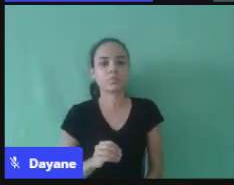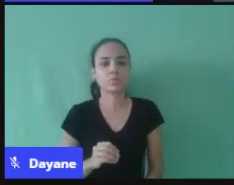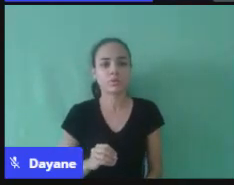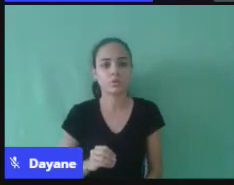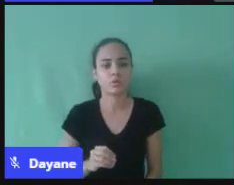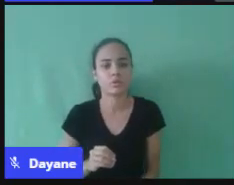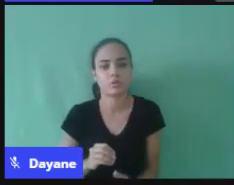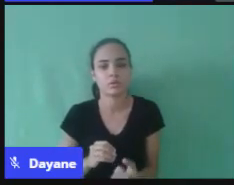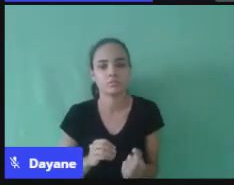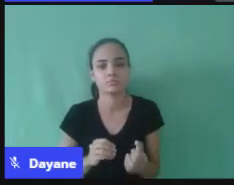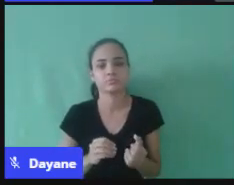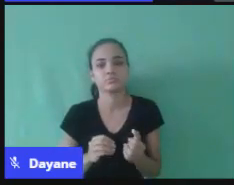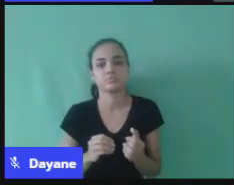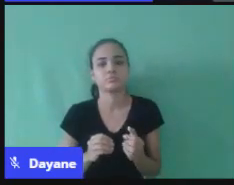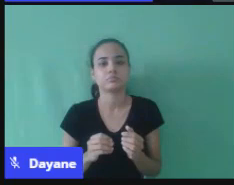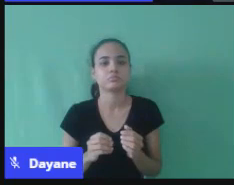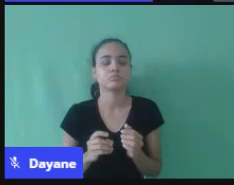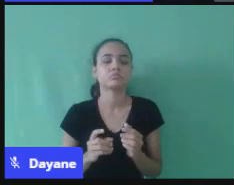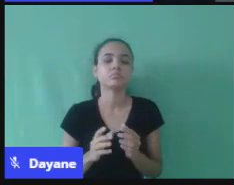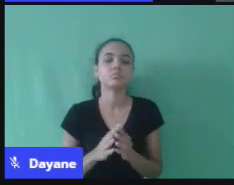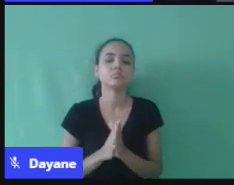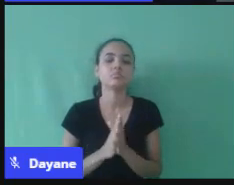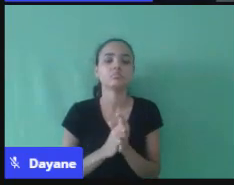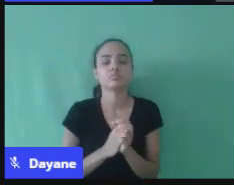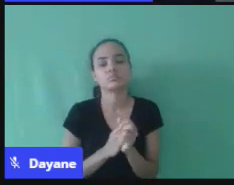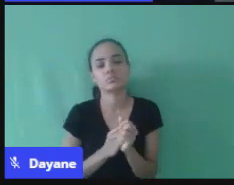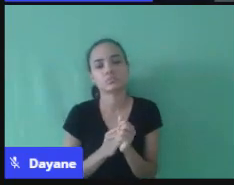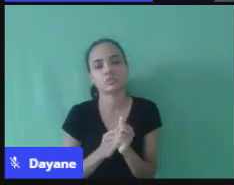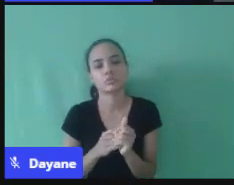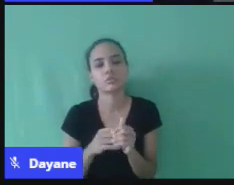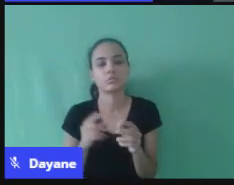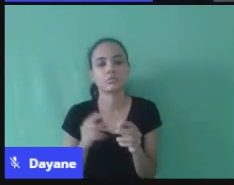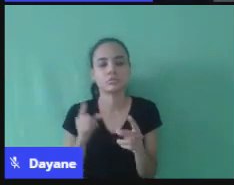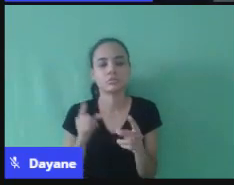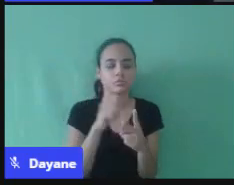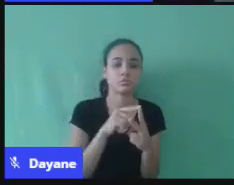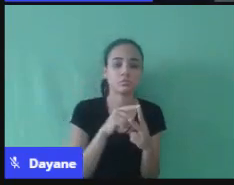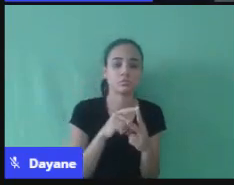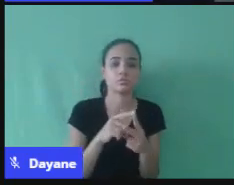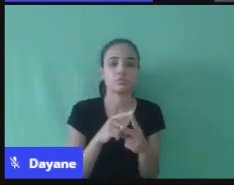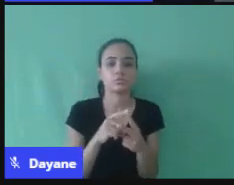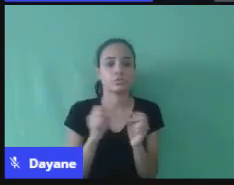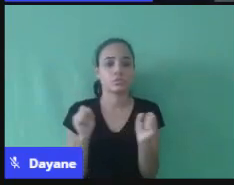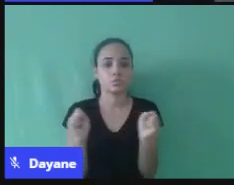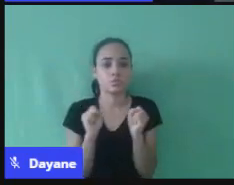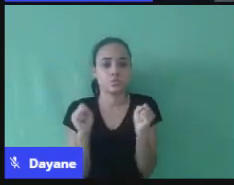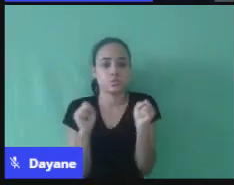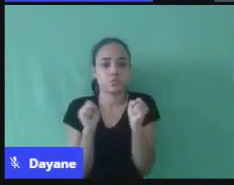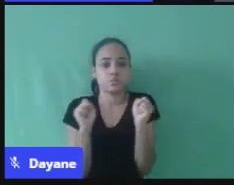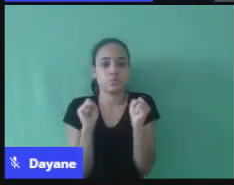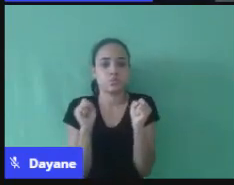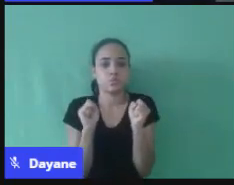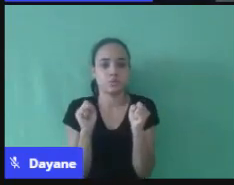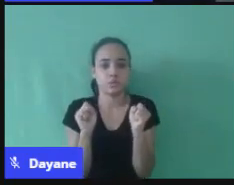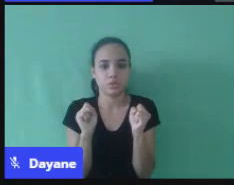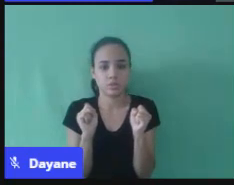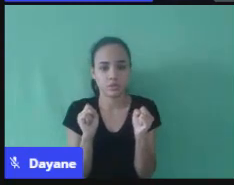um inverno frio e seco. O nosso inverno, né, sempre